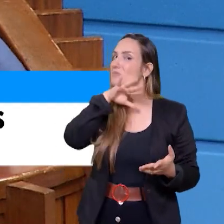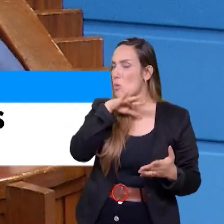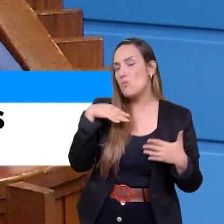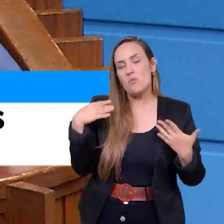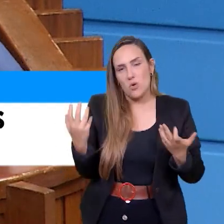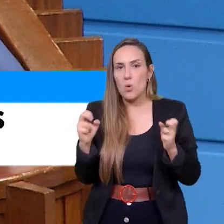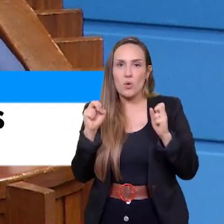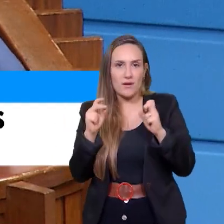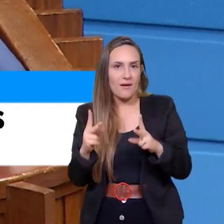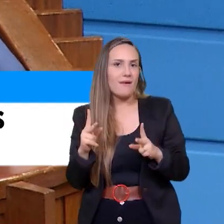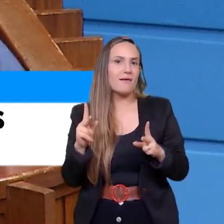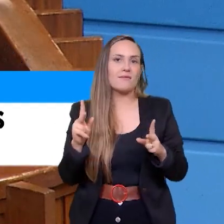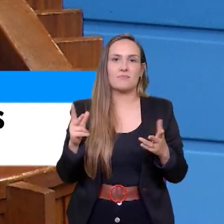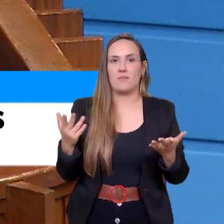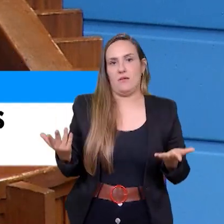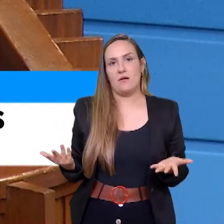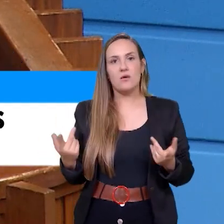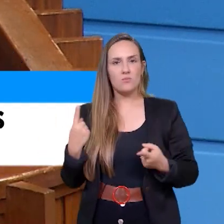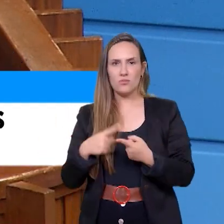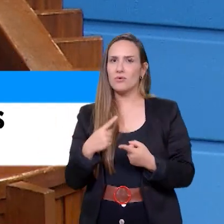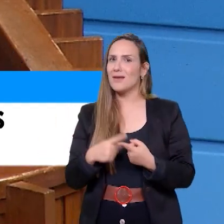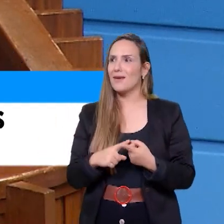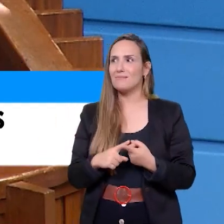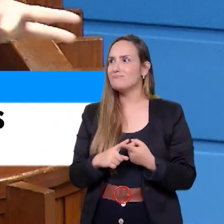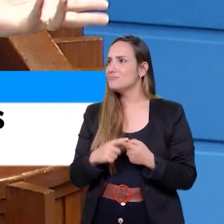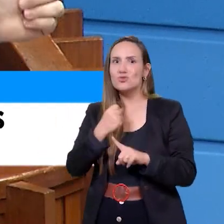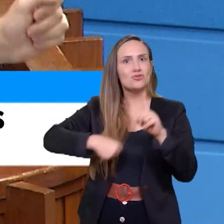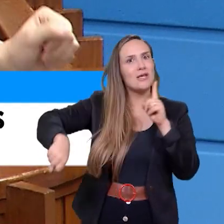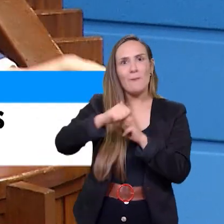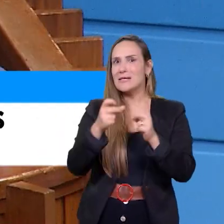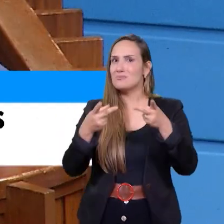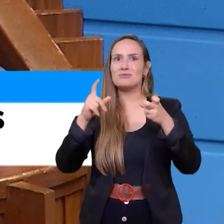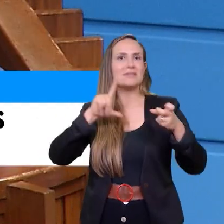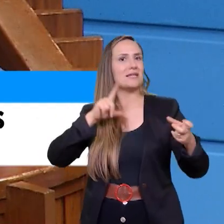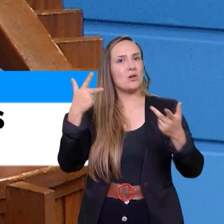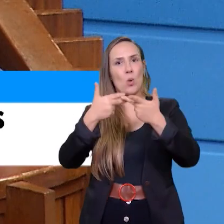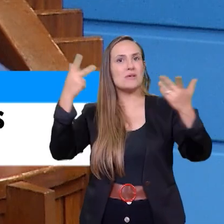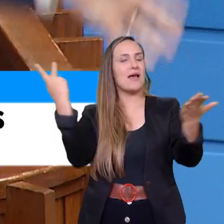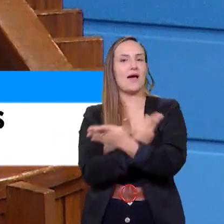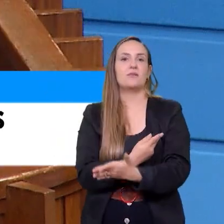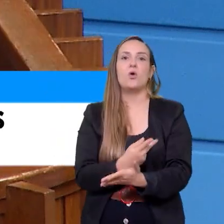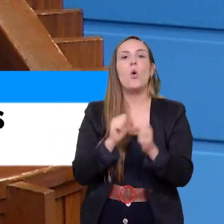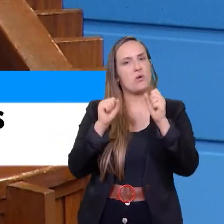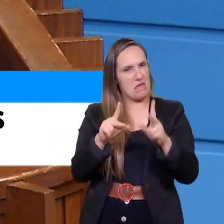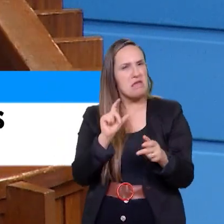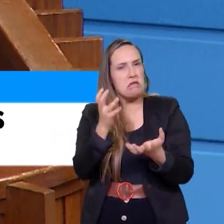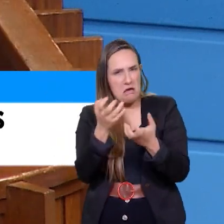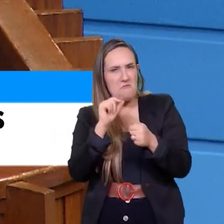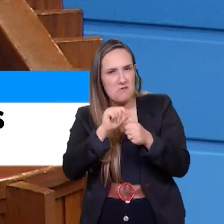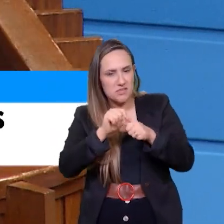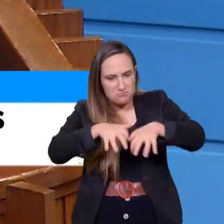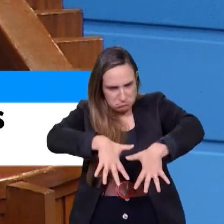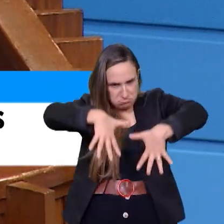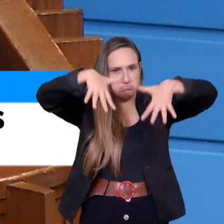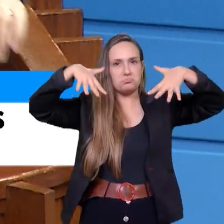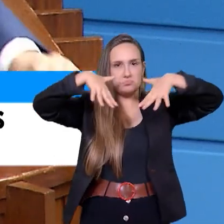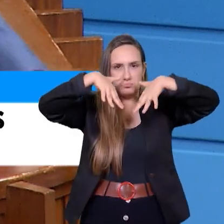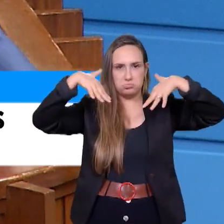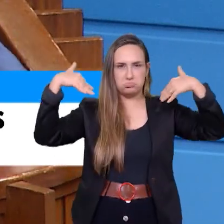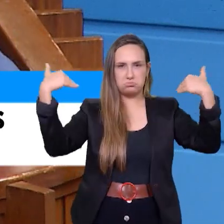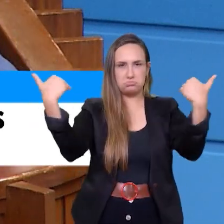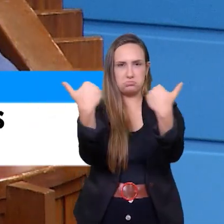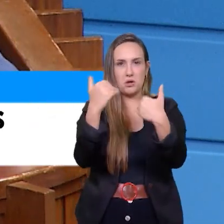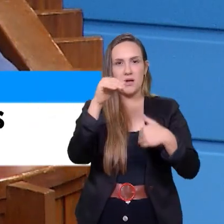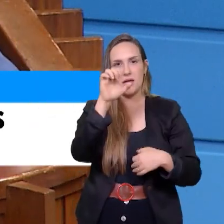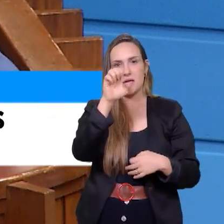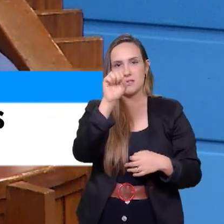tipo de incômodo na percepção social de que algo está errado? Talvez no nosso estádio, aqui no